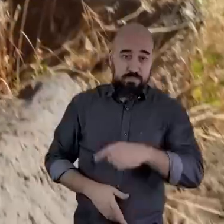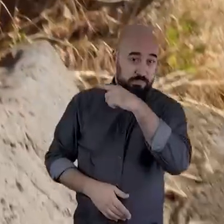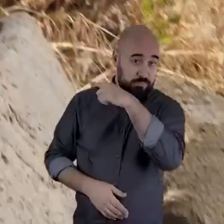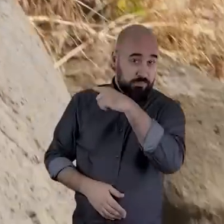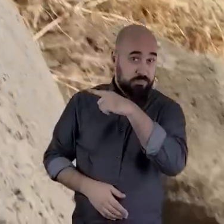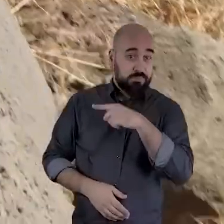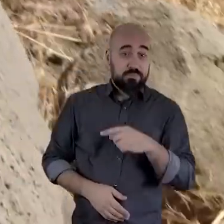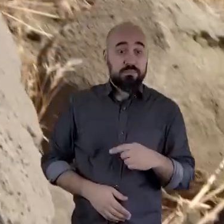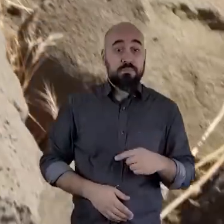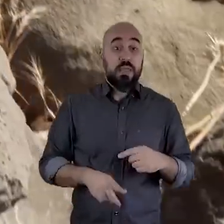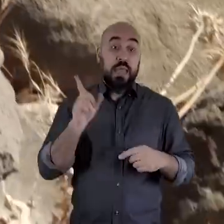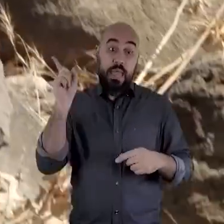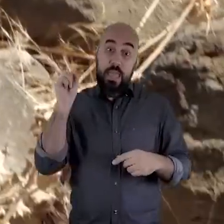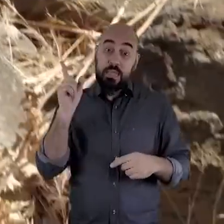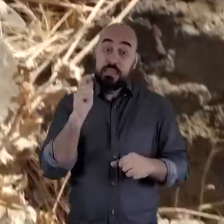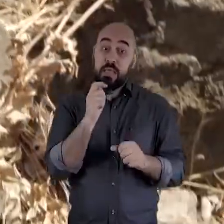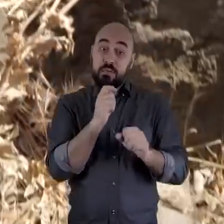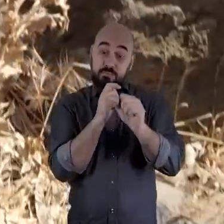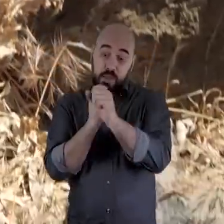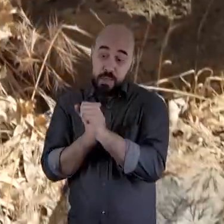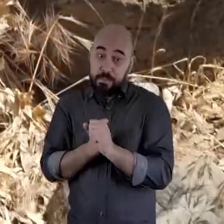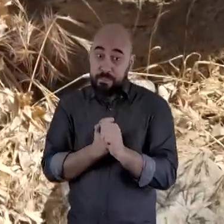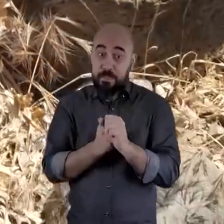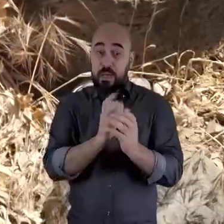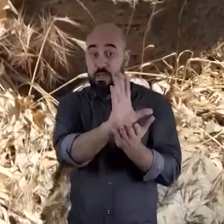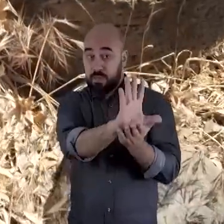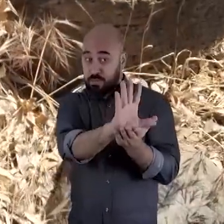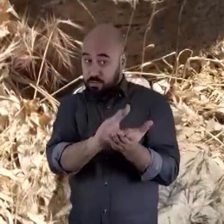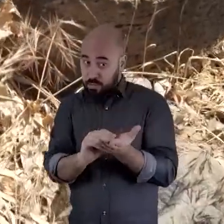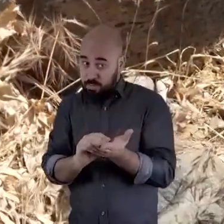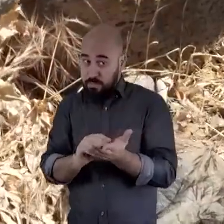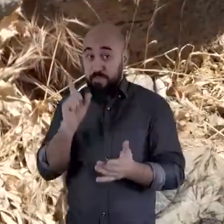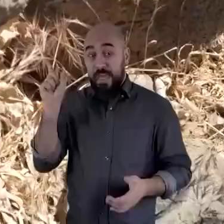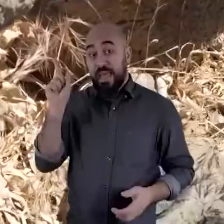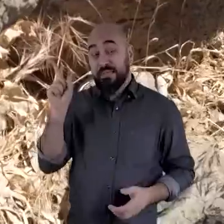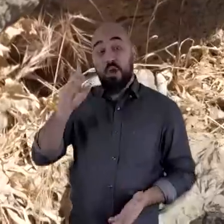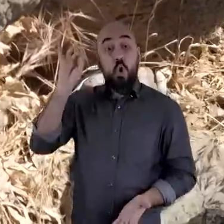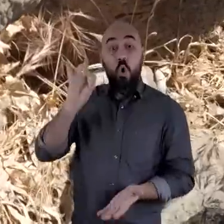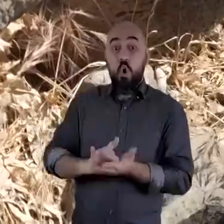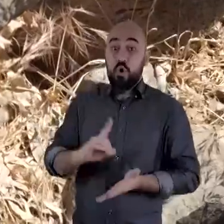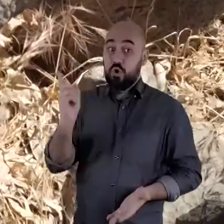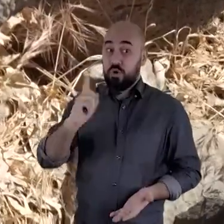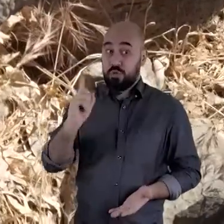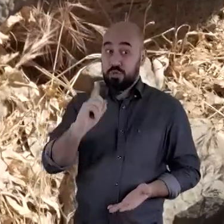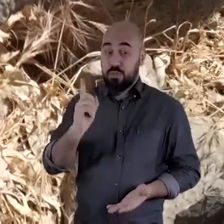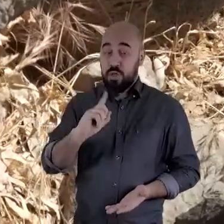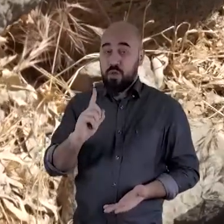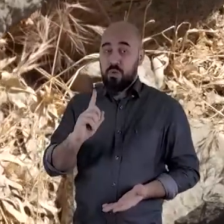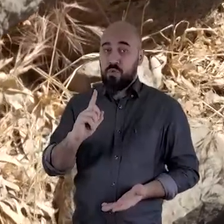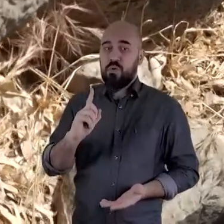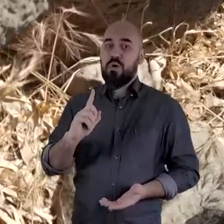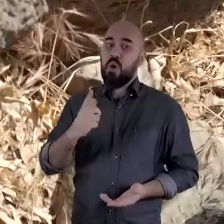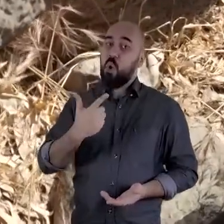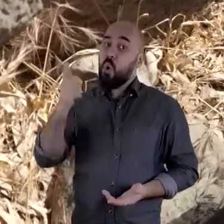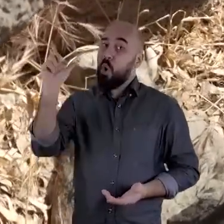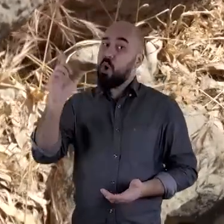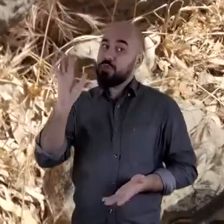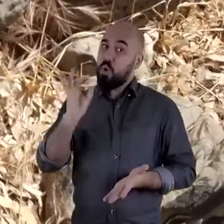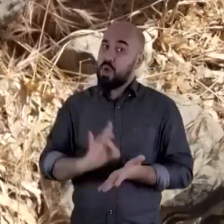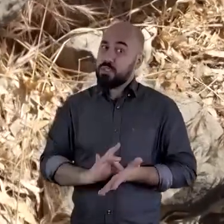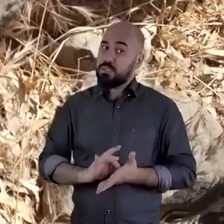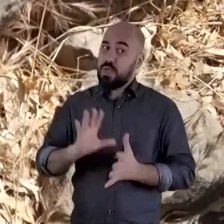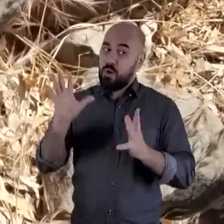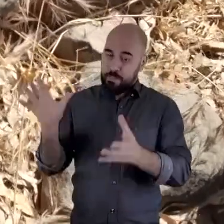É lógico, essa aqui é uma réplica, tá certo? A original foi levada para o Museu de Israel, mas eles colocaram uma cópia aqui idêntica àquela que